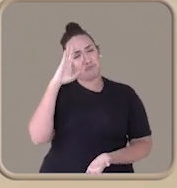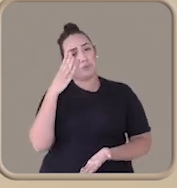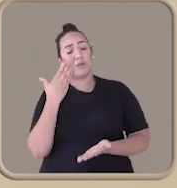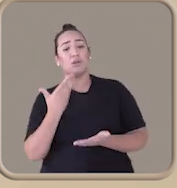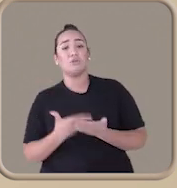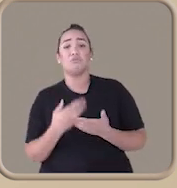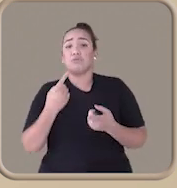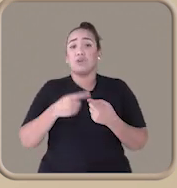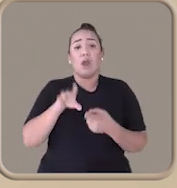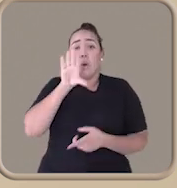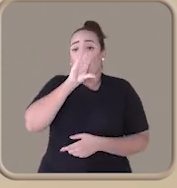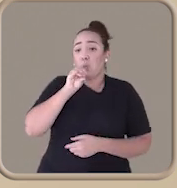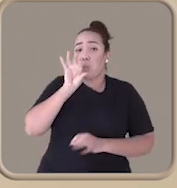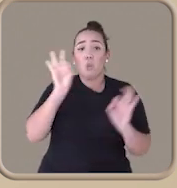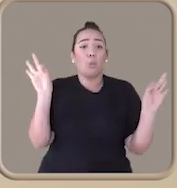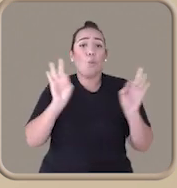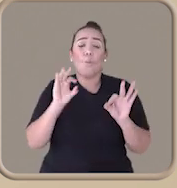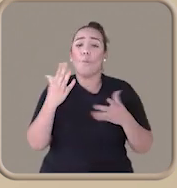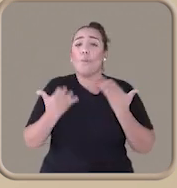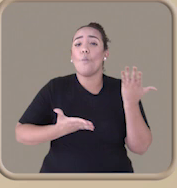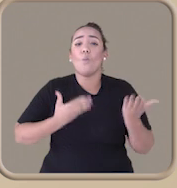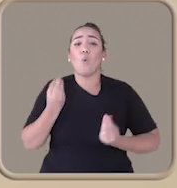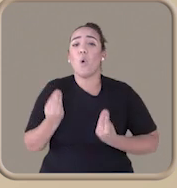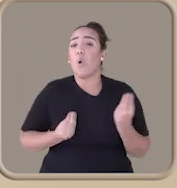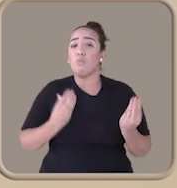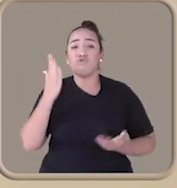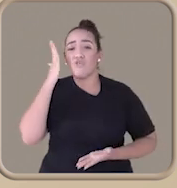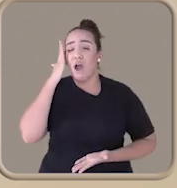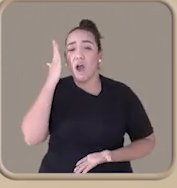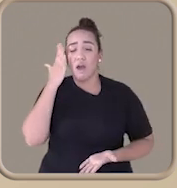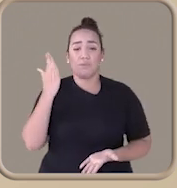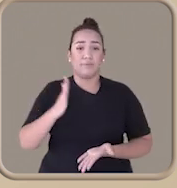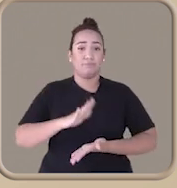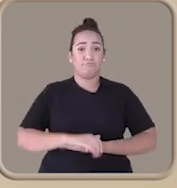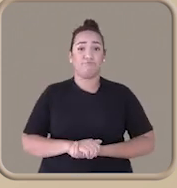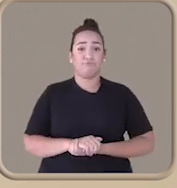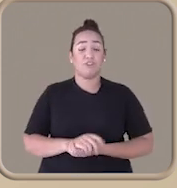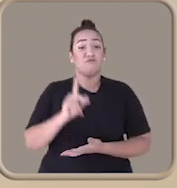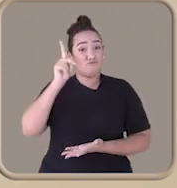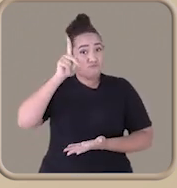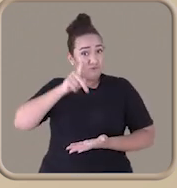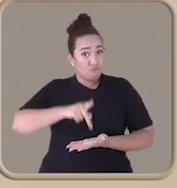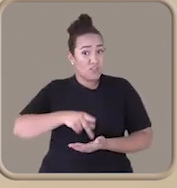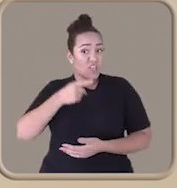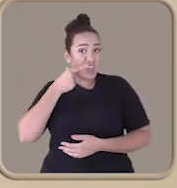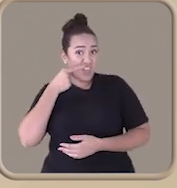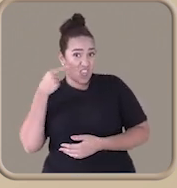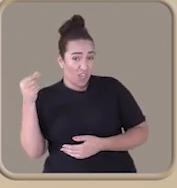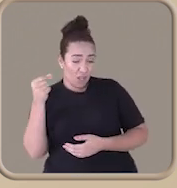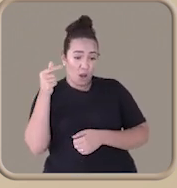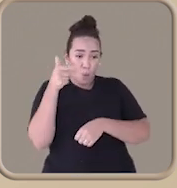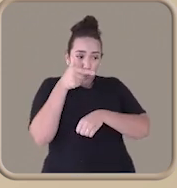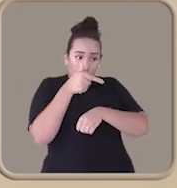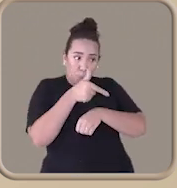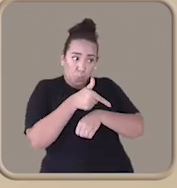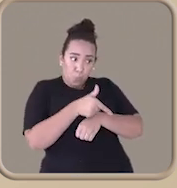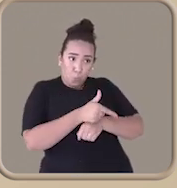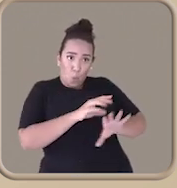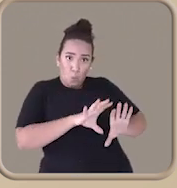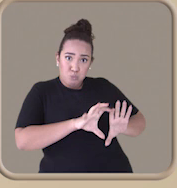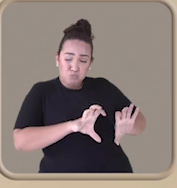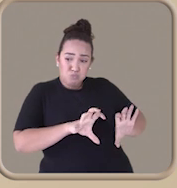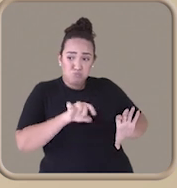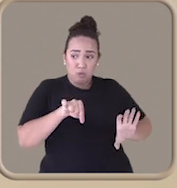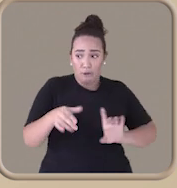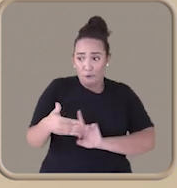que ele também não fala, como é que se vai saber? A verdade é que o gatinho, quando mija na almofada, vai depressa se